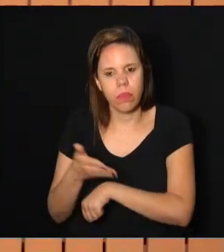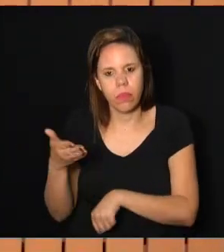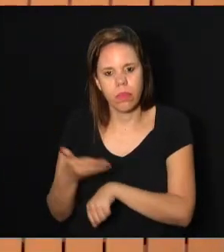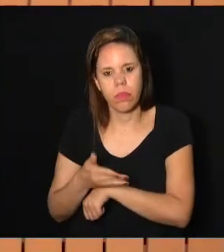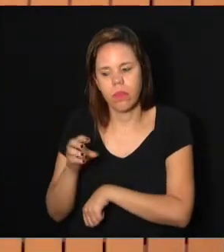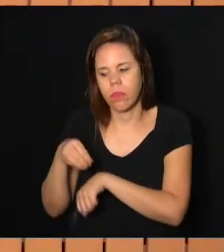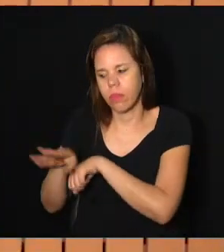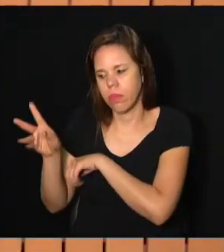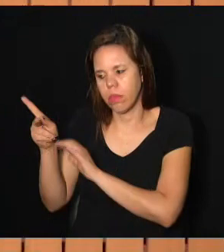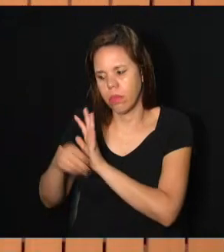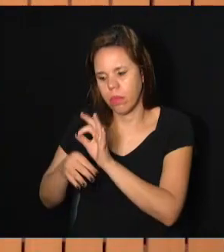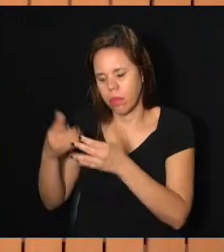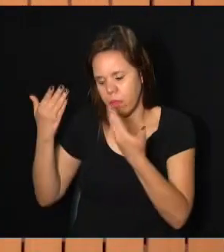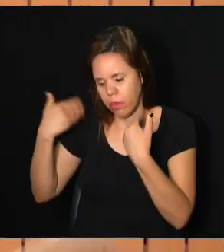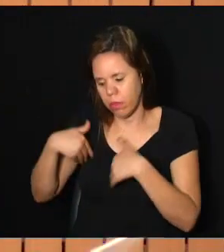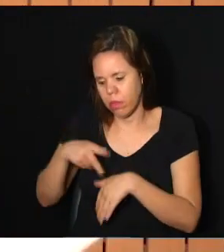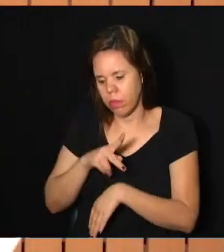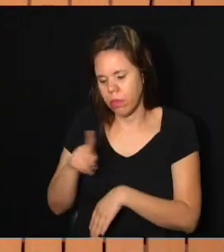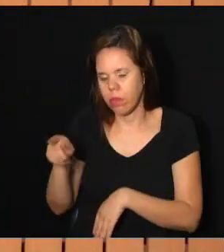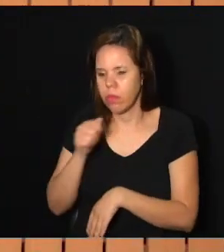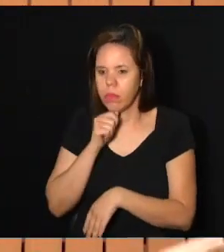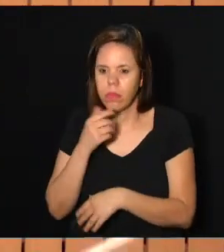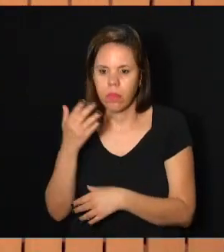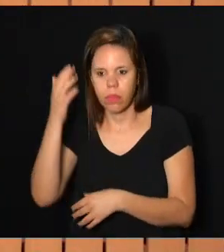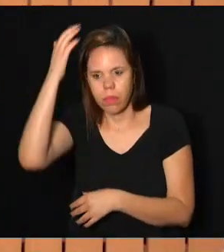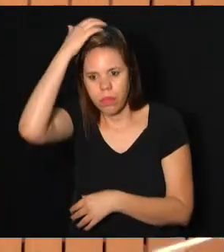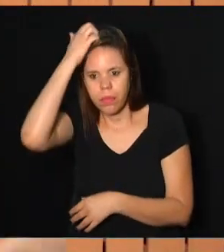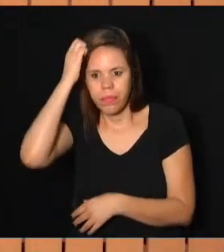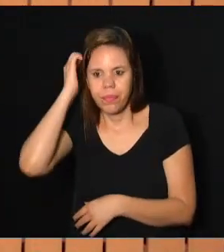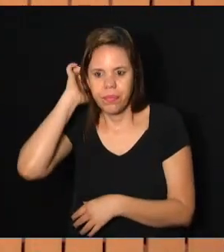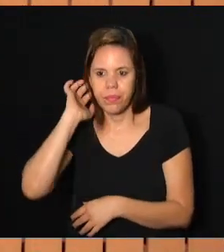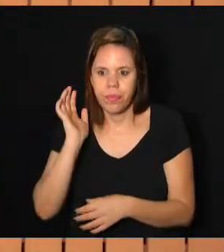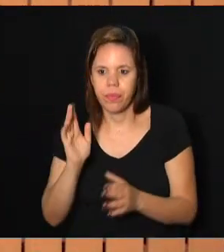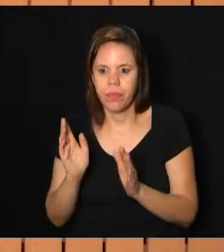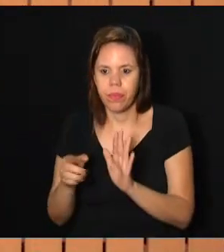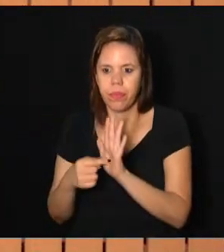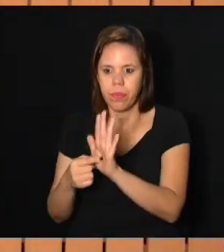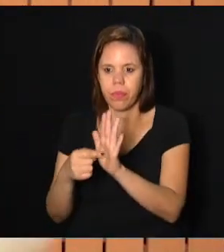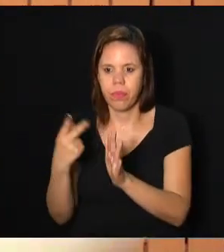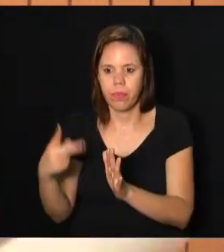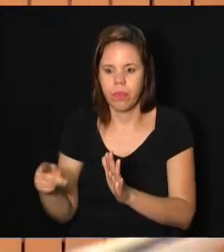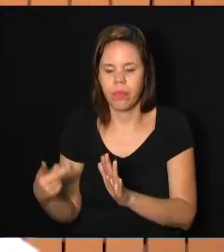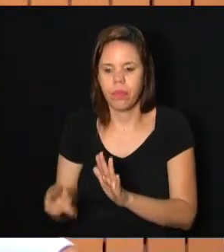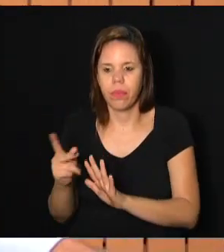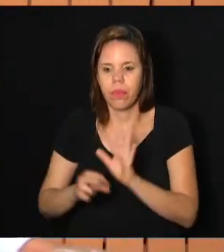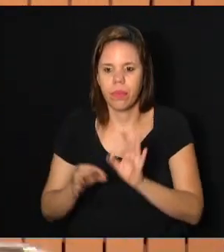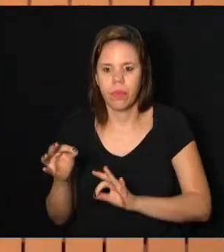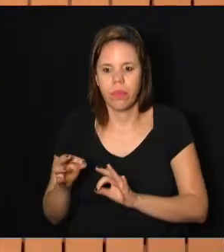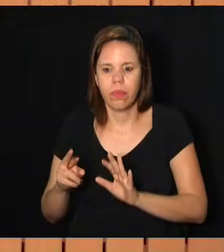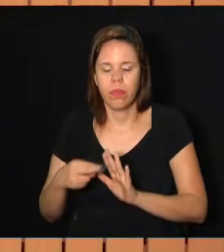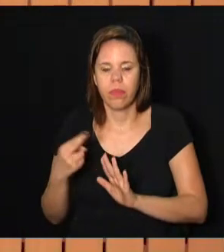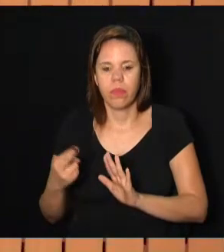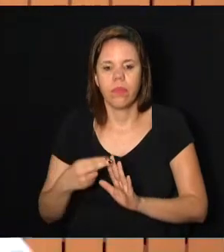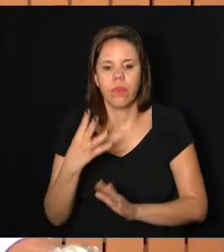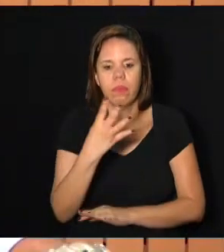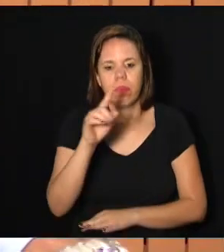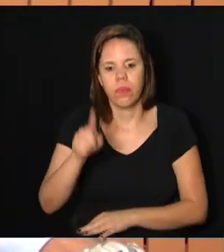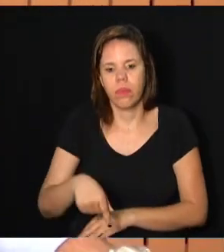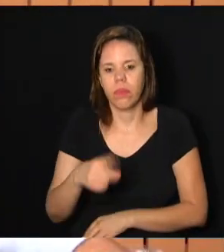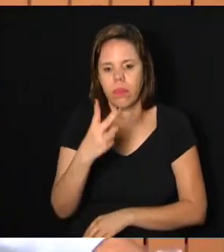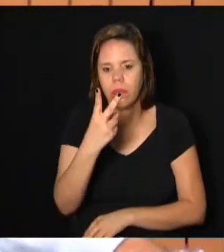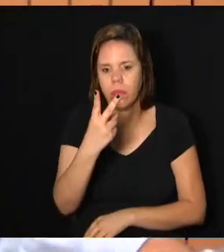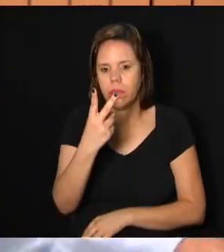o projeto sob minha presidência ainda. Se o senhor puder, então, apresentar o projeto de resolução